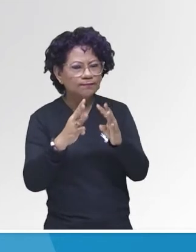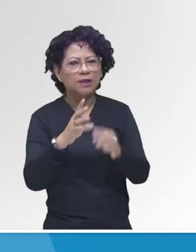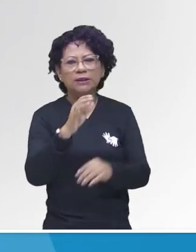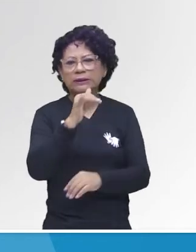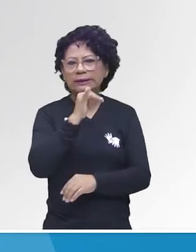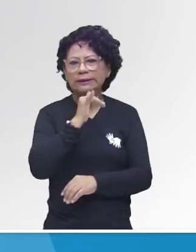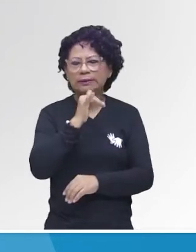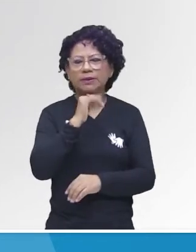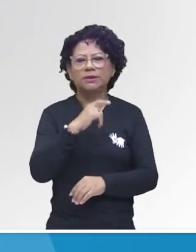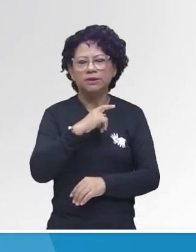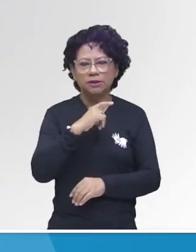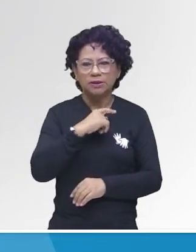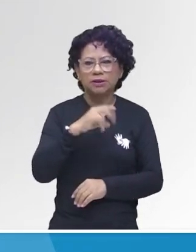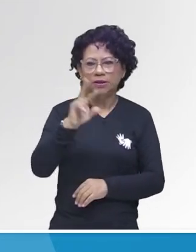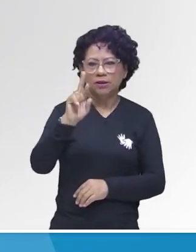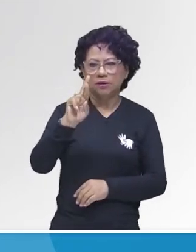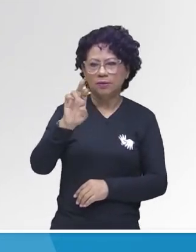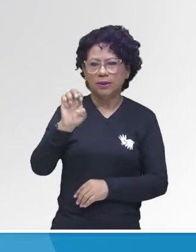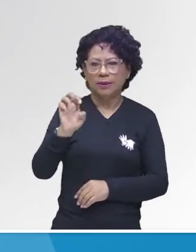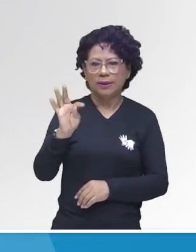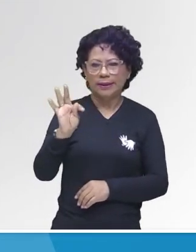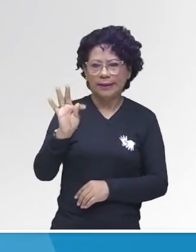uma reta